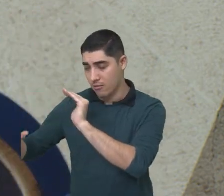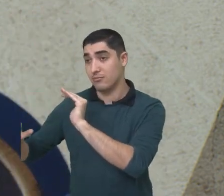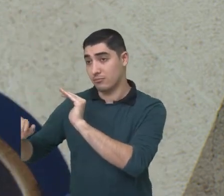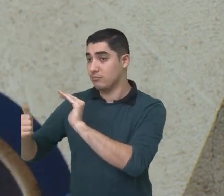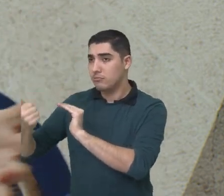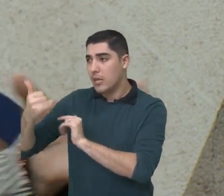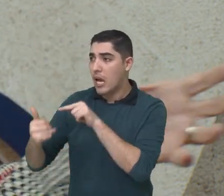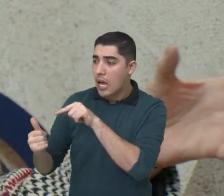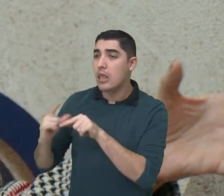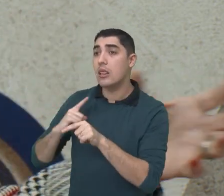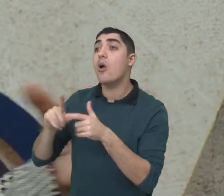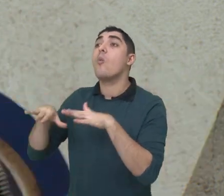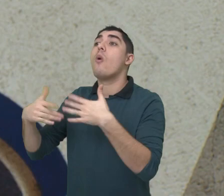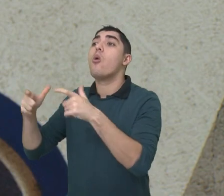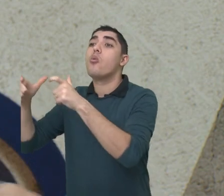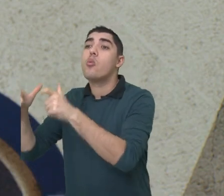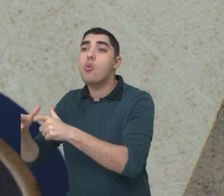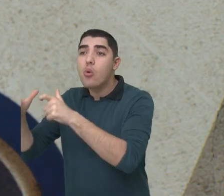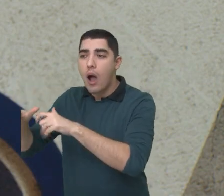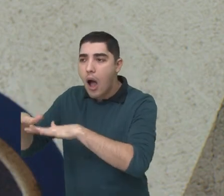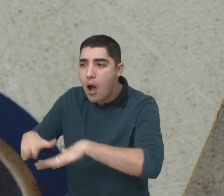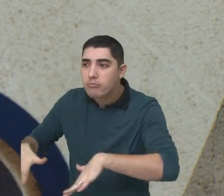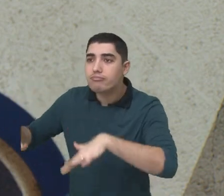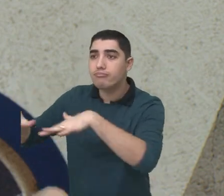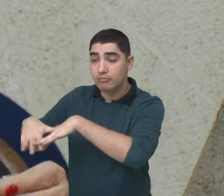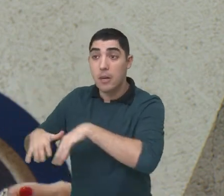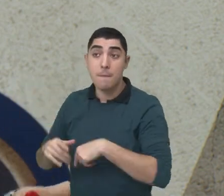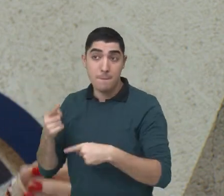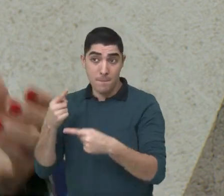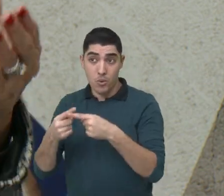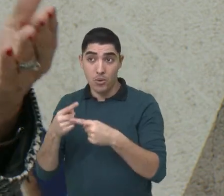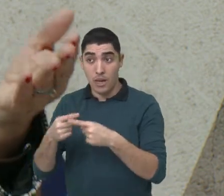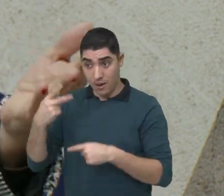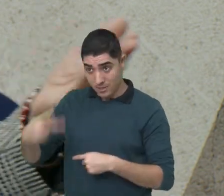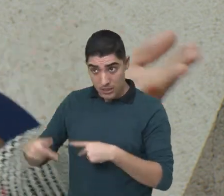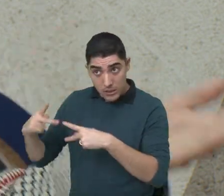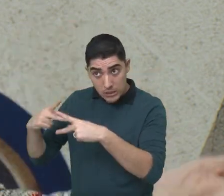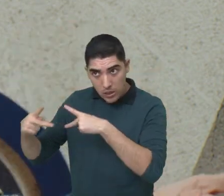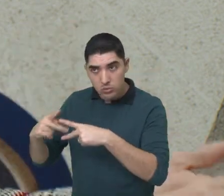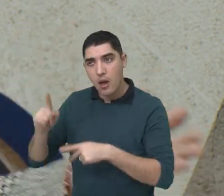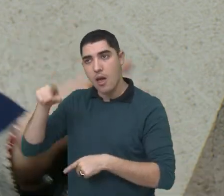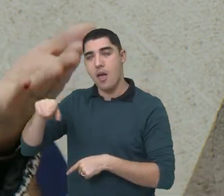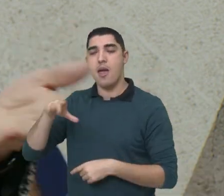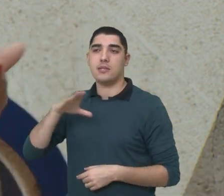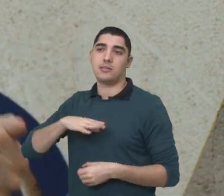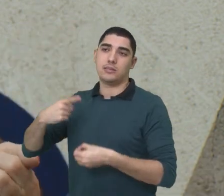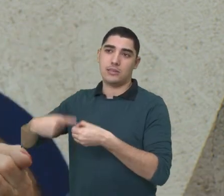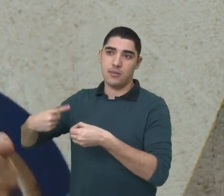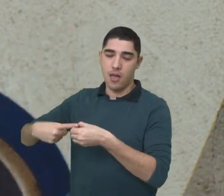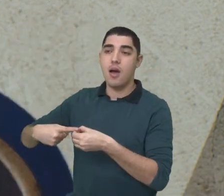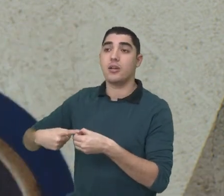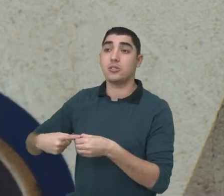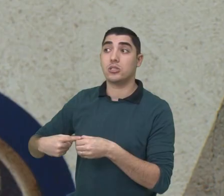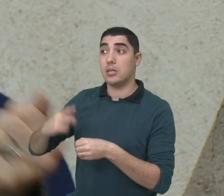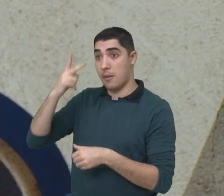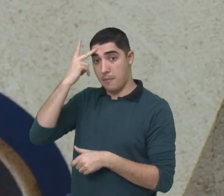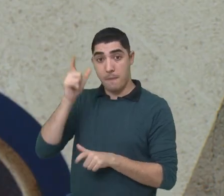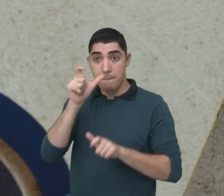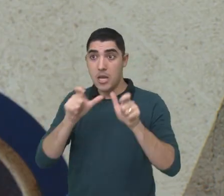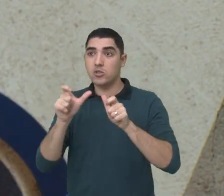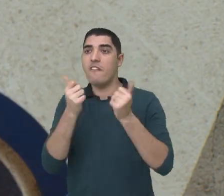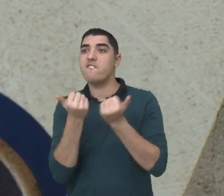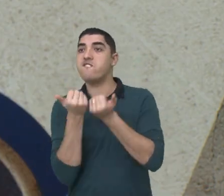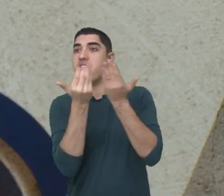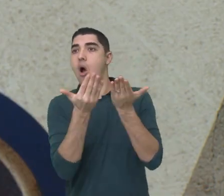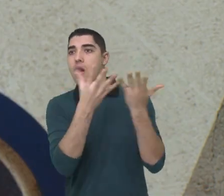a localização, aonde está sendo localizado, porque São José é uma cidade que nós vivemos de pessoas que vêm